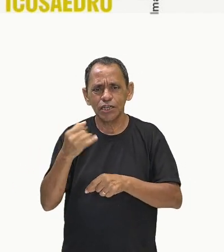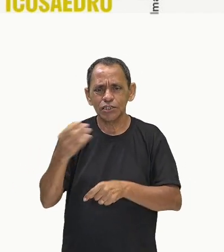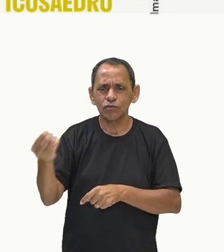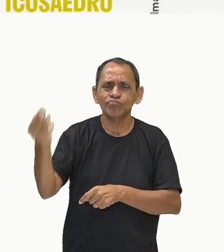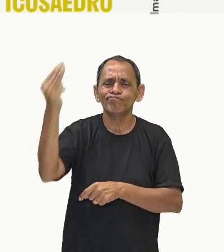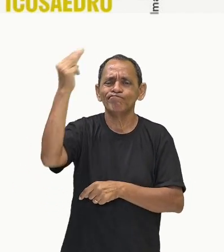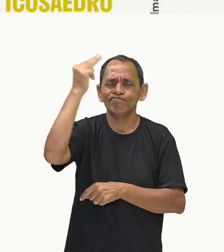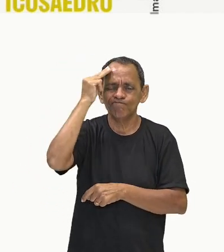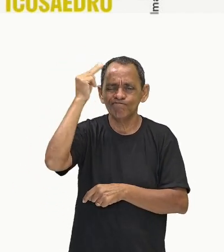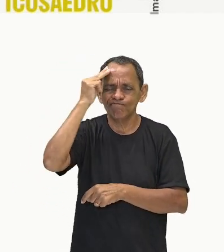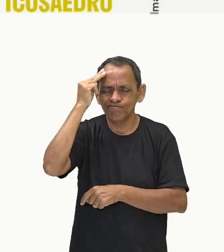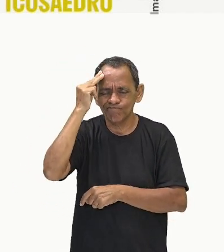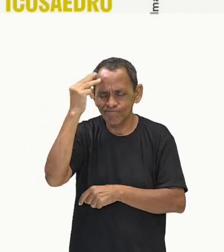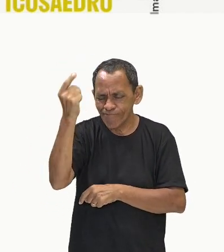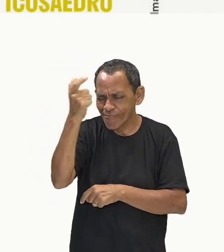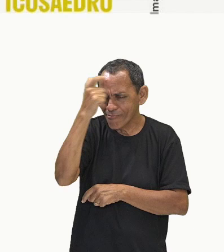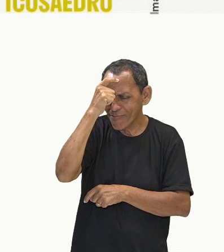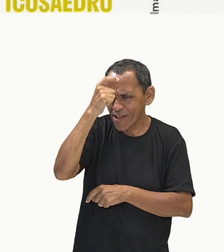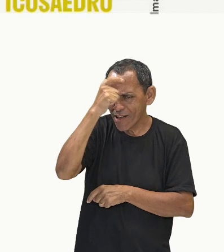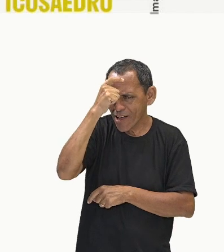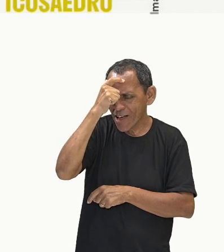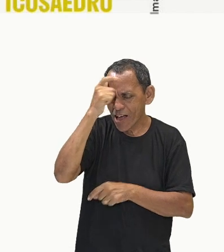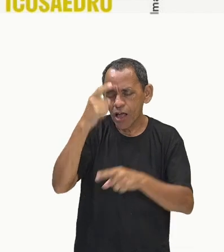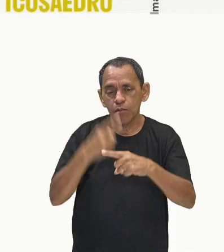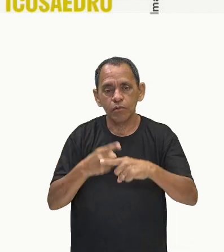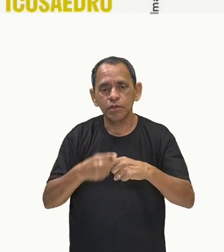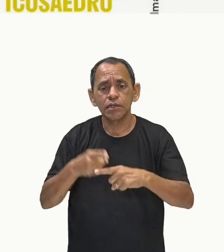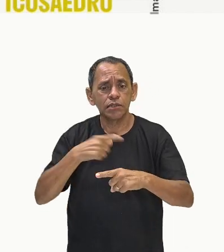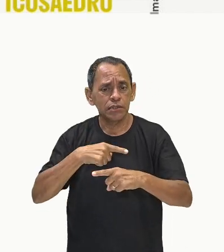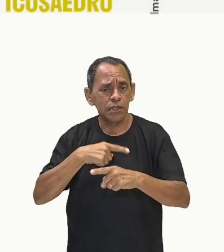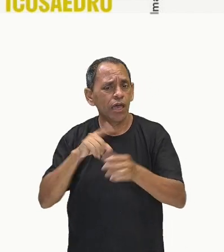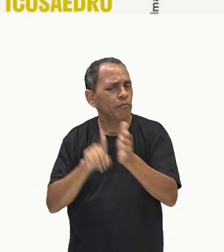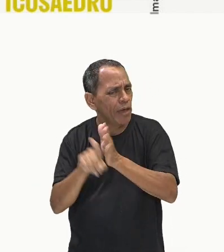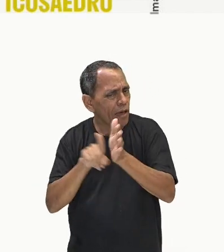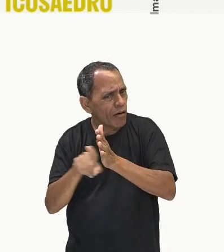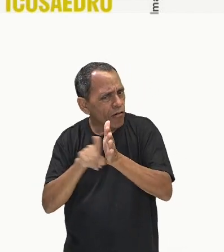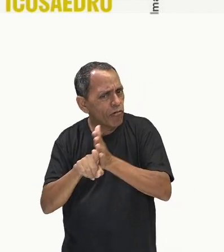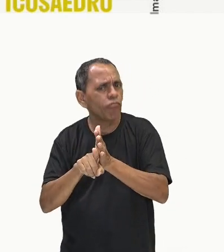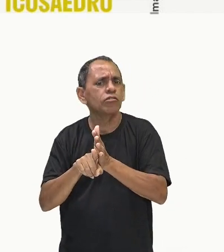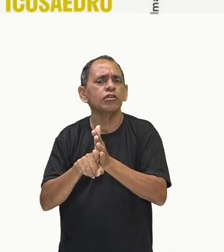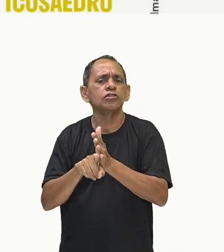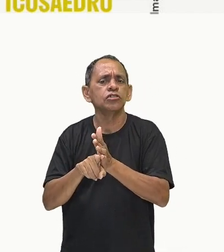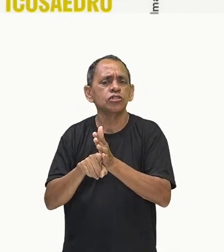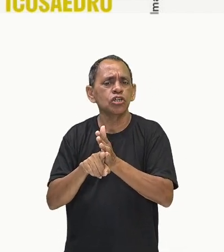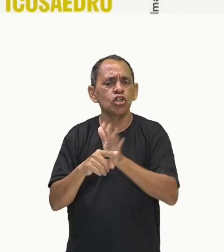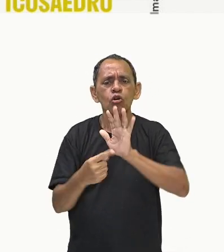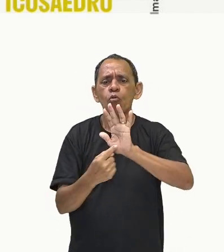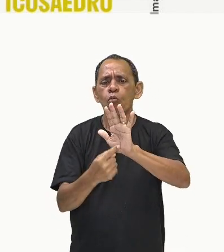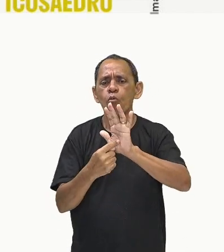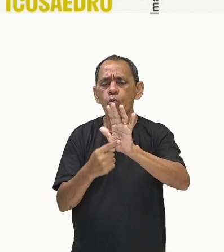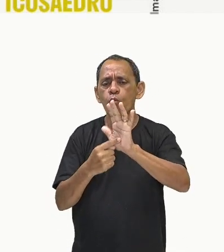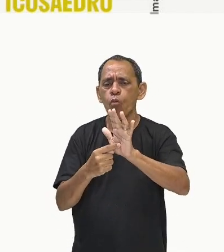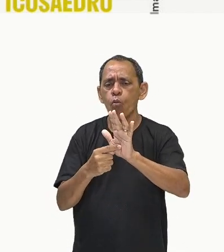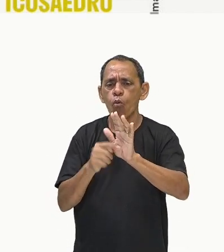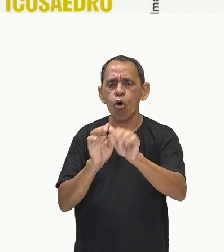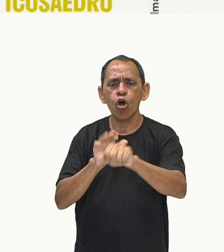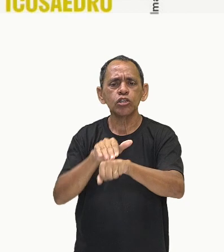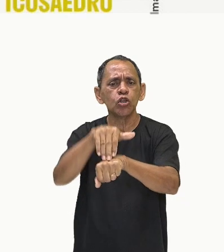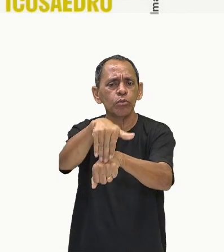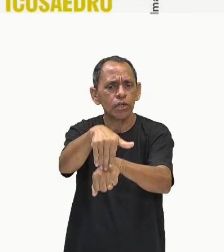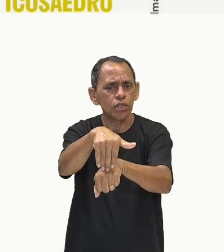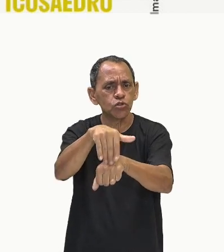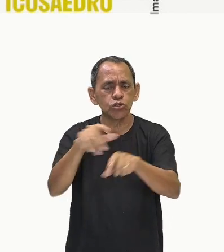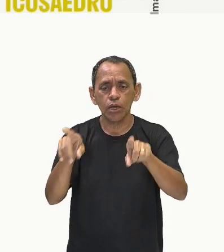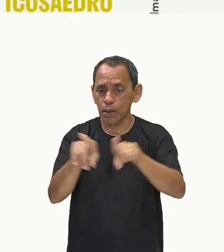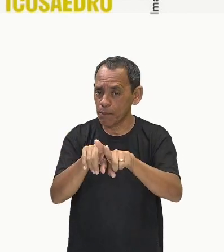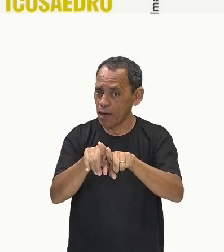daí, porque tem questões na qual ele dá a nomenclatura do poliedro, acreditando que